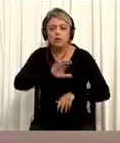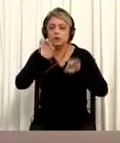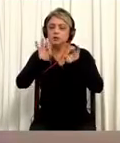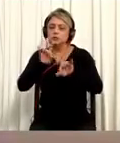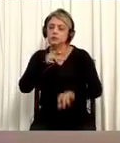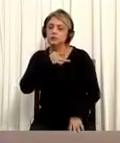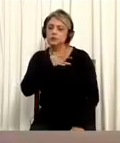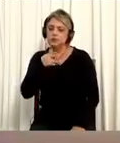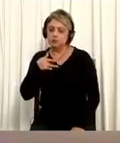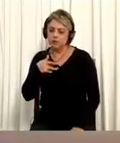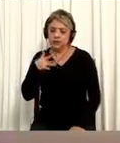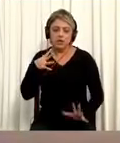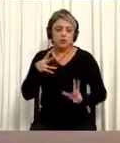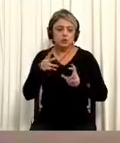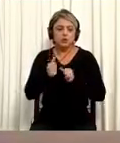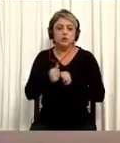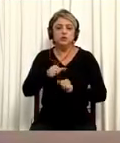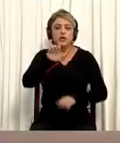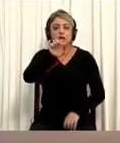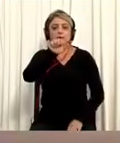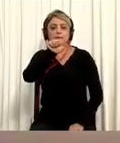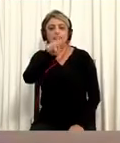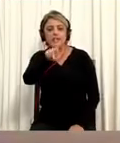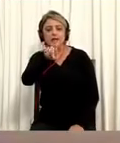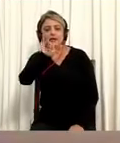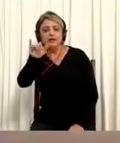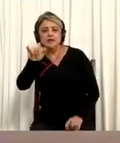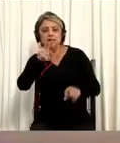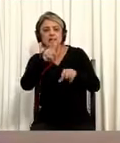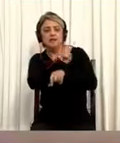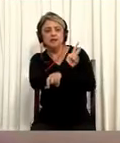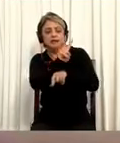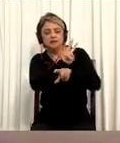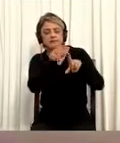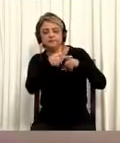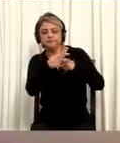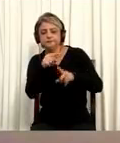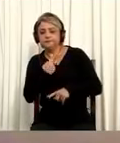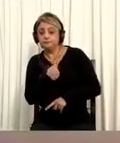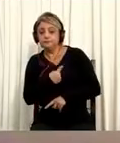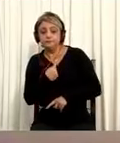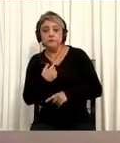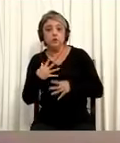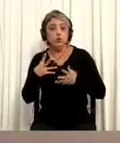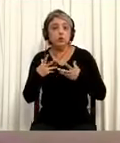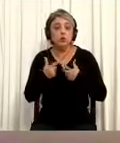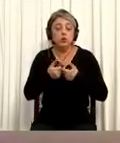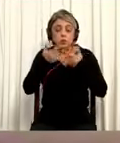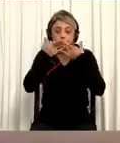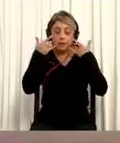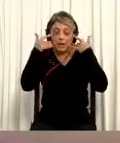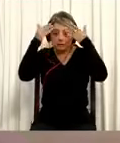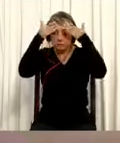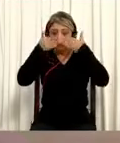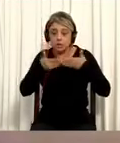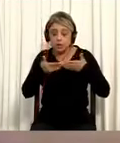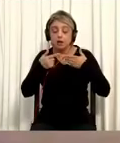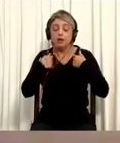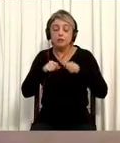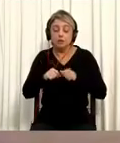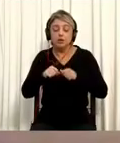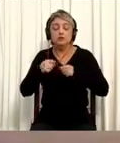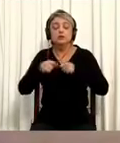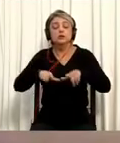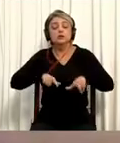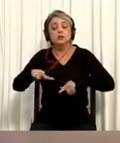da saúde, todos os equipamentos de proteção individual, todos os equipamentos necessários para que eles possam fazer